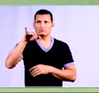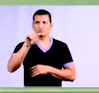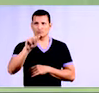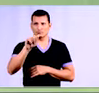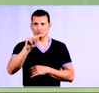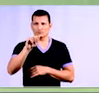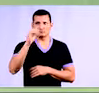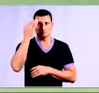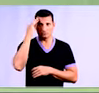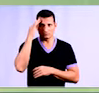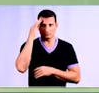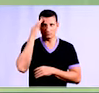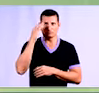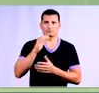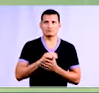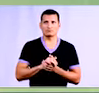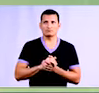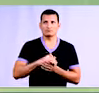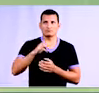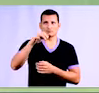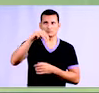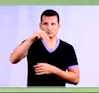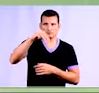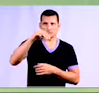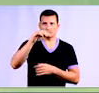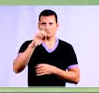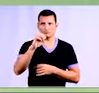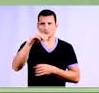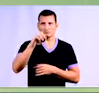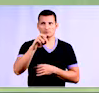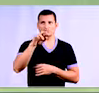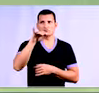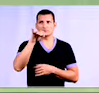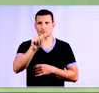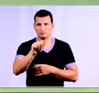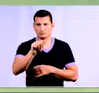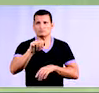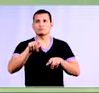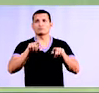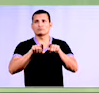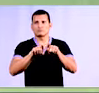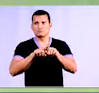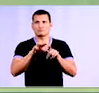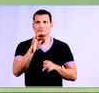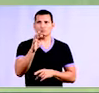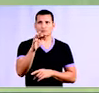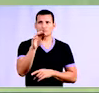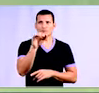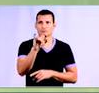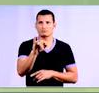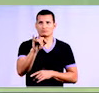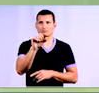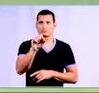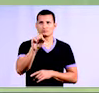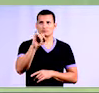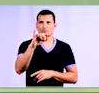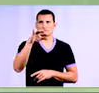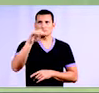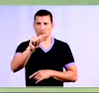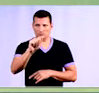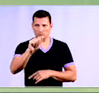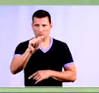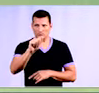Entenda que a memória principal, ela também é conhecida como memória física e nada mais, nada menos que um